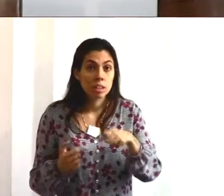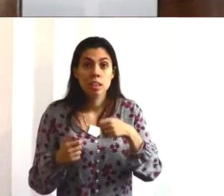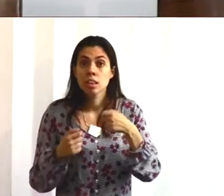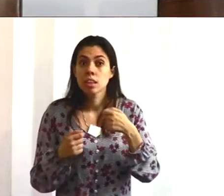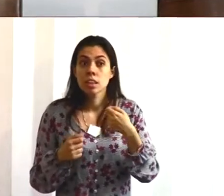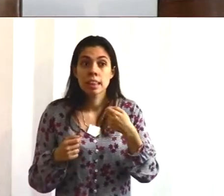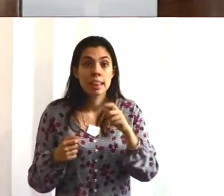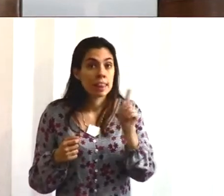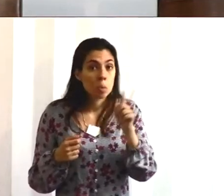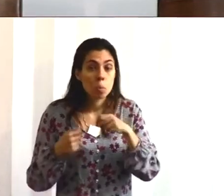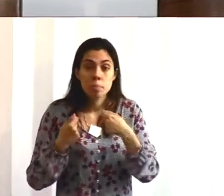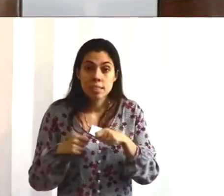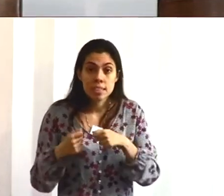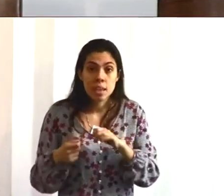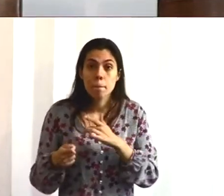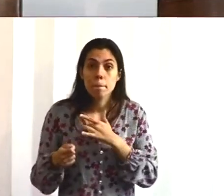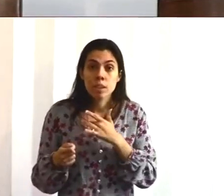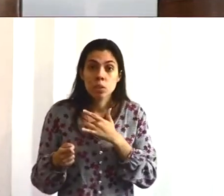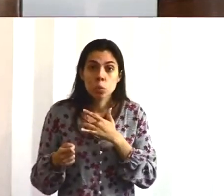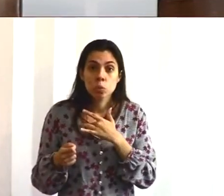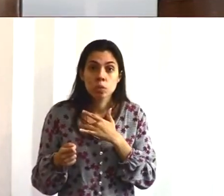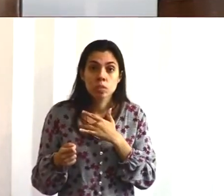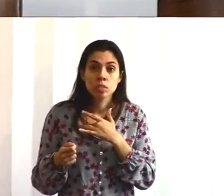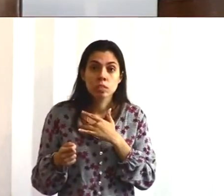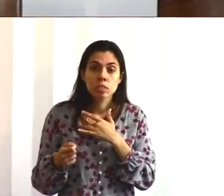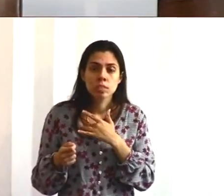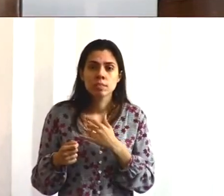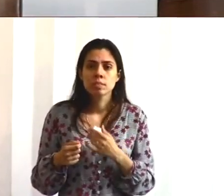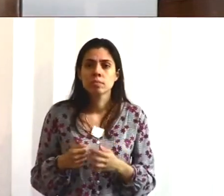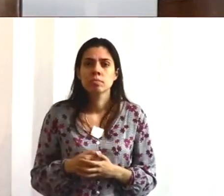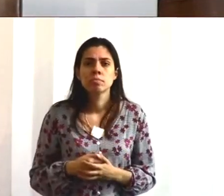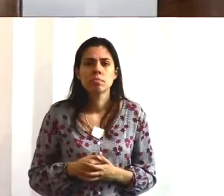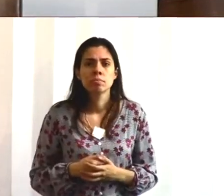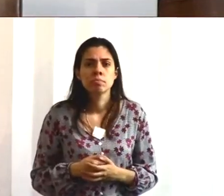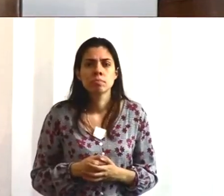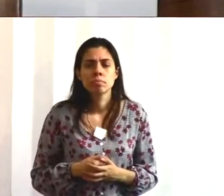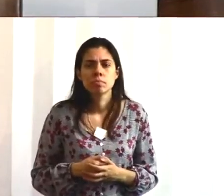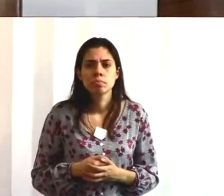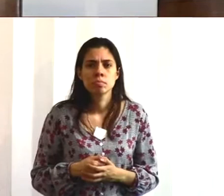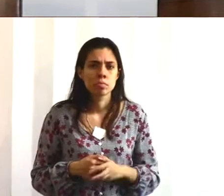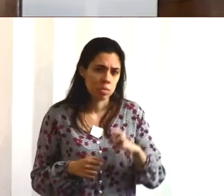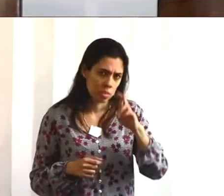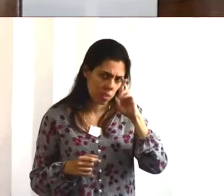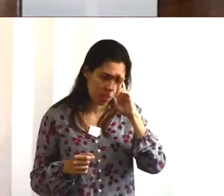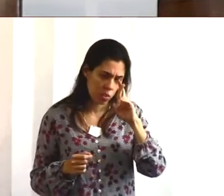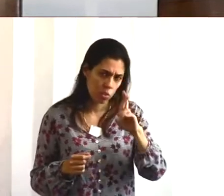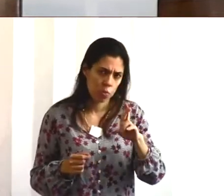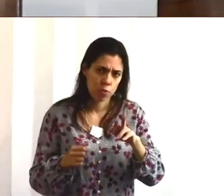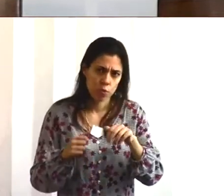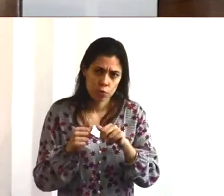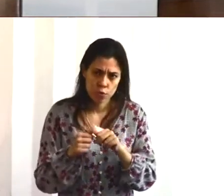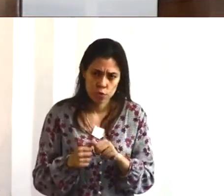Apesar de toda essa tormenta, o Senhor não te deixou. Ele está com você.